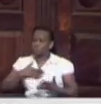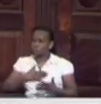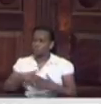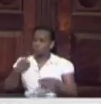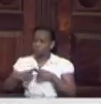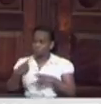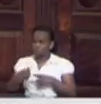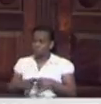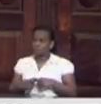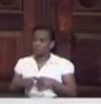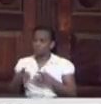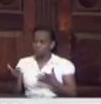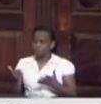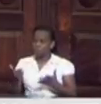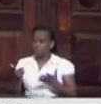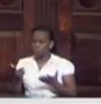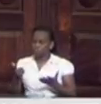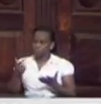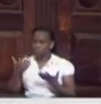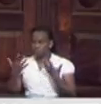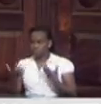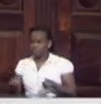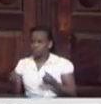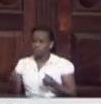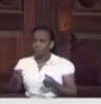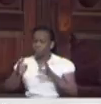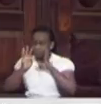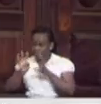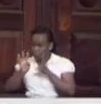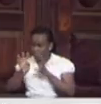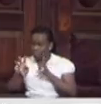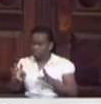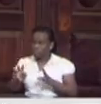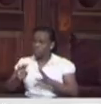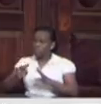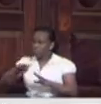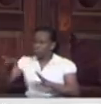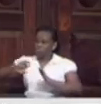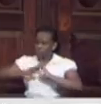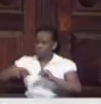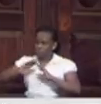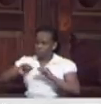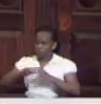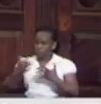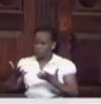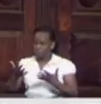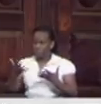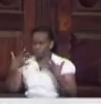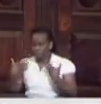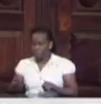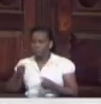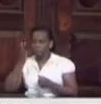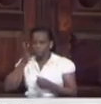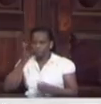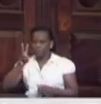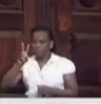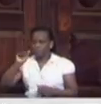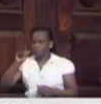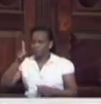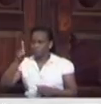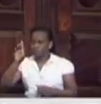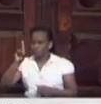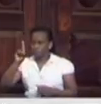porque ele baixou o tom à medida em que ouviu os pleitos da comissão, os parlamentares, o deputado Valdec,